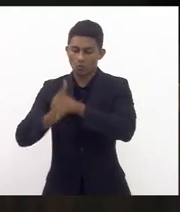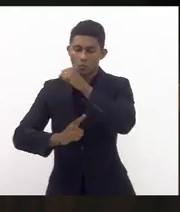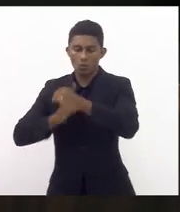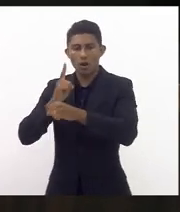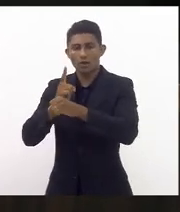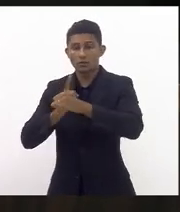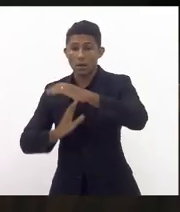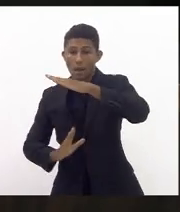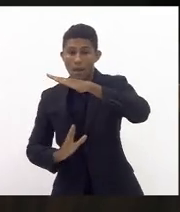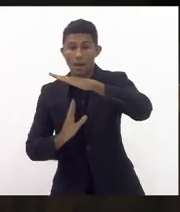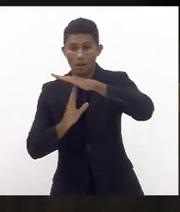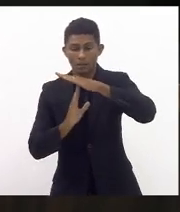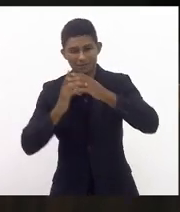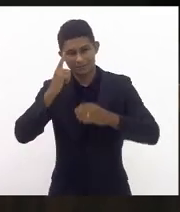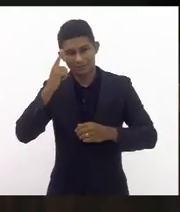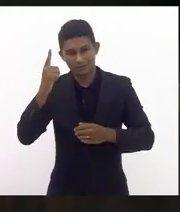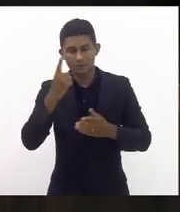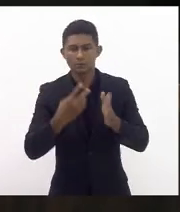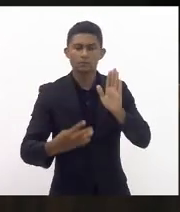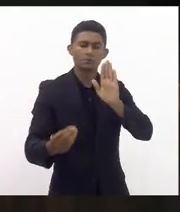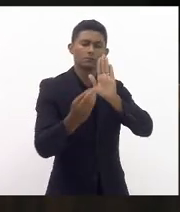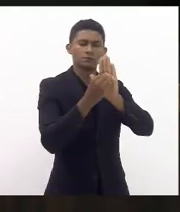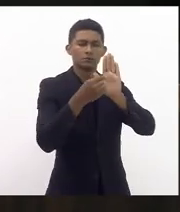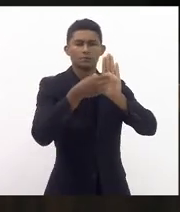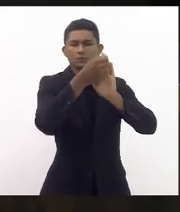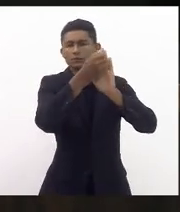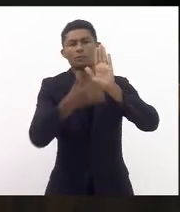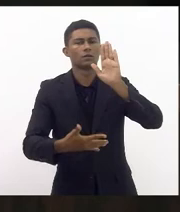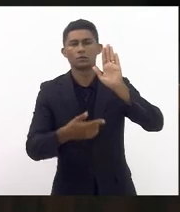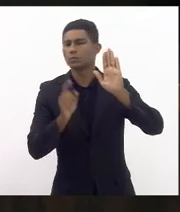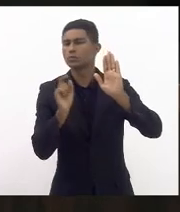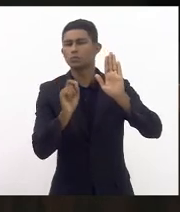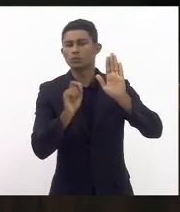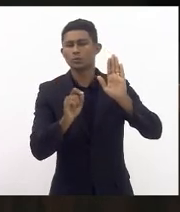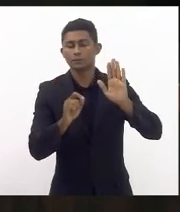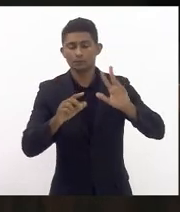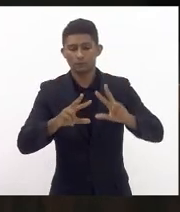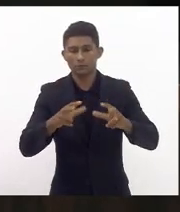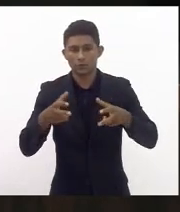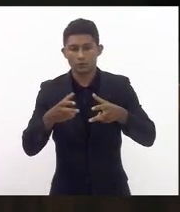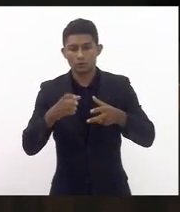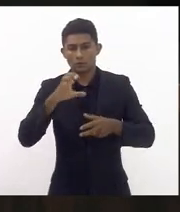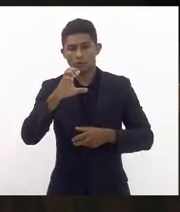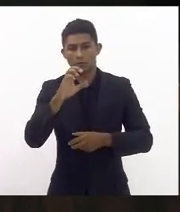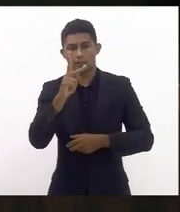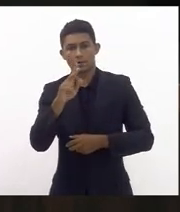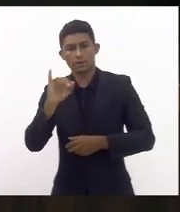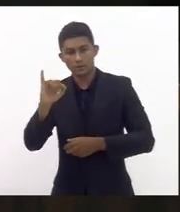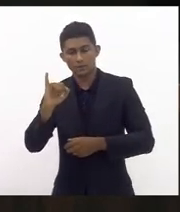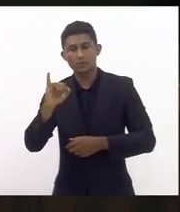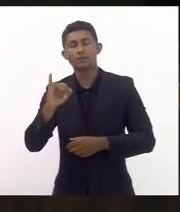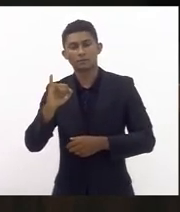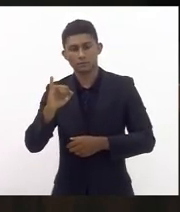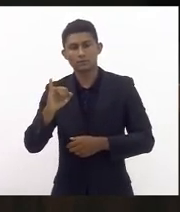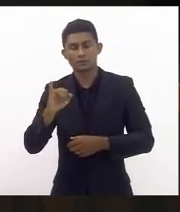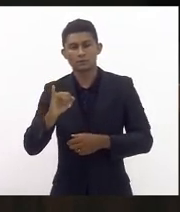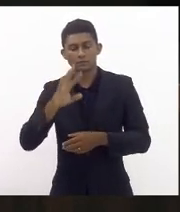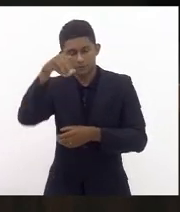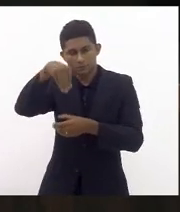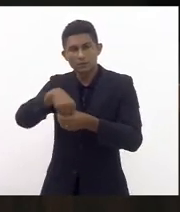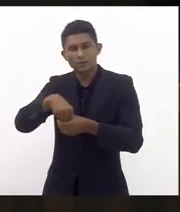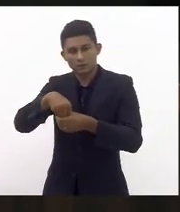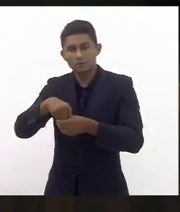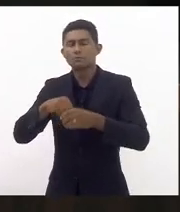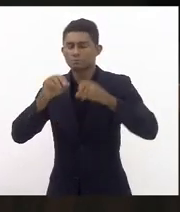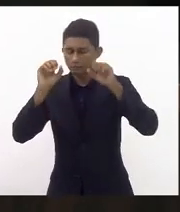dizia lá, diz lá, que por comissão especial com poderes de comissão parlamentar de inquérito.